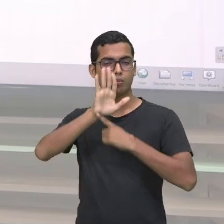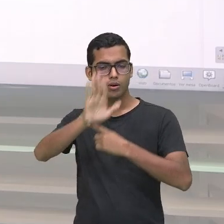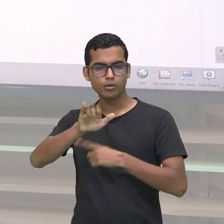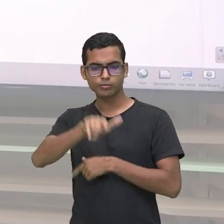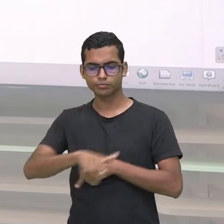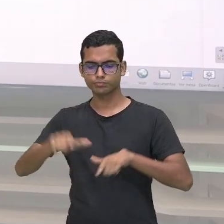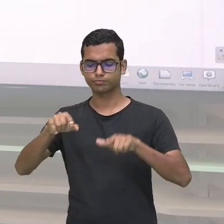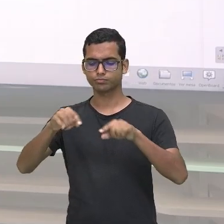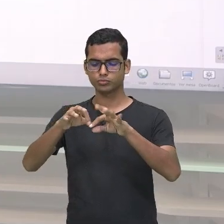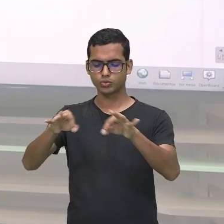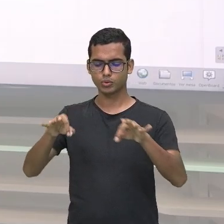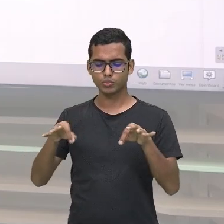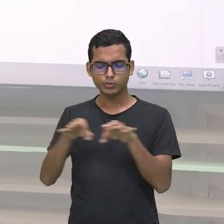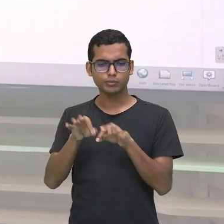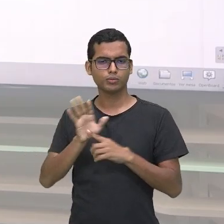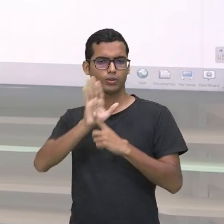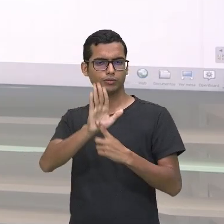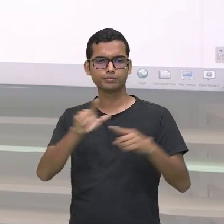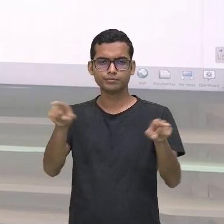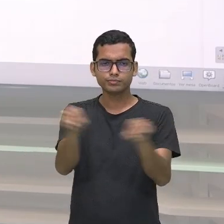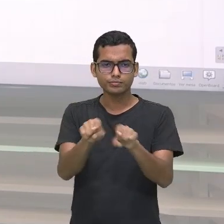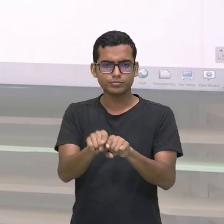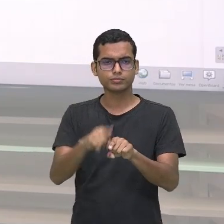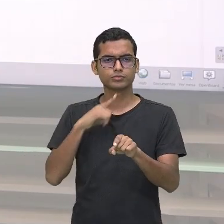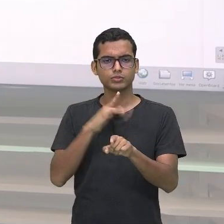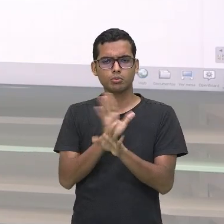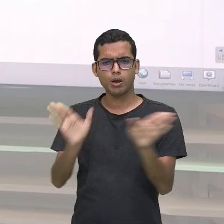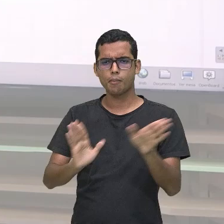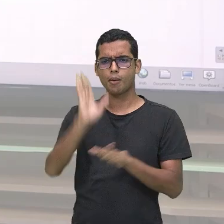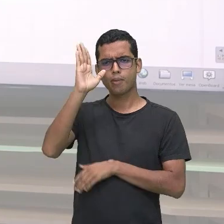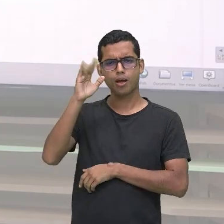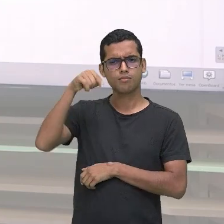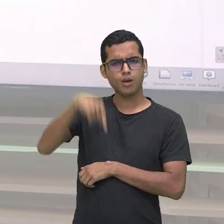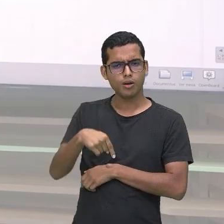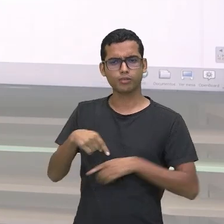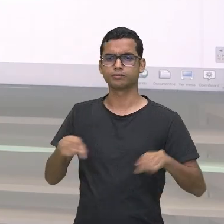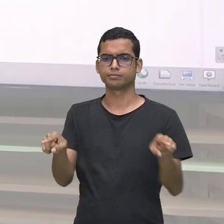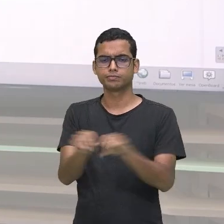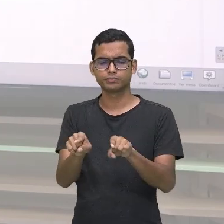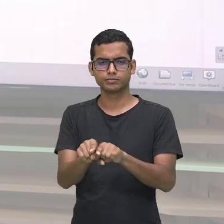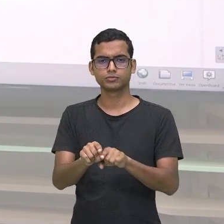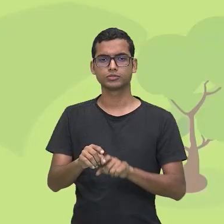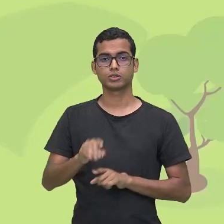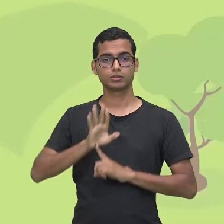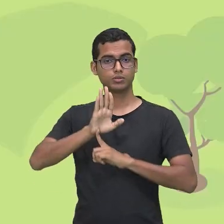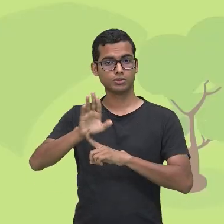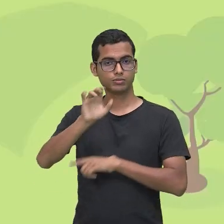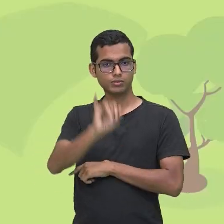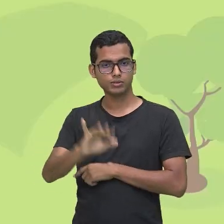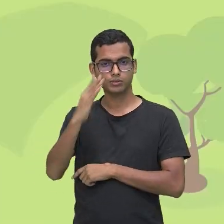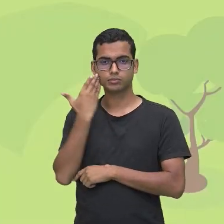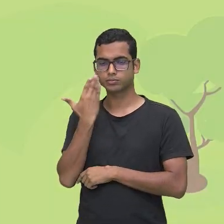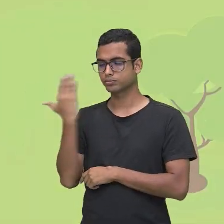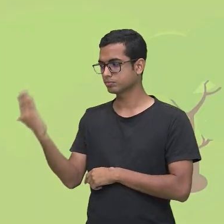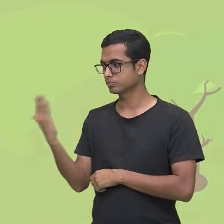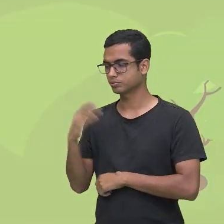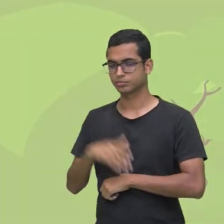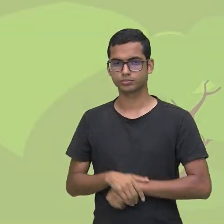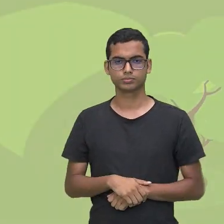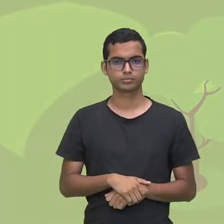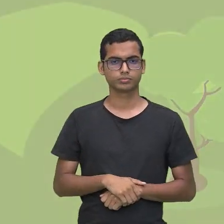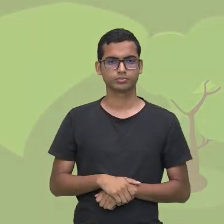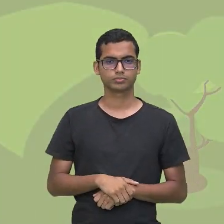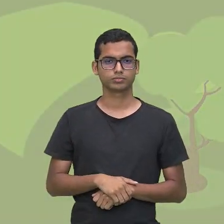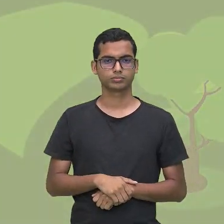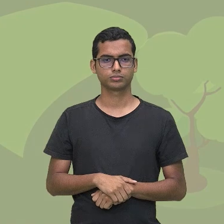estende indefinidamente em todas as direções, veja aqui uma ilustração que eu trago aqui para vocês. Vejam